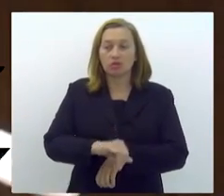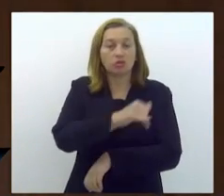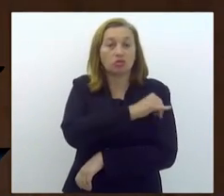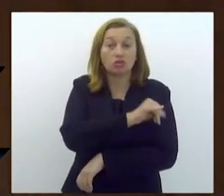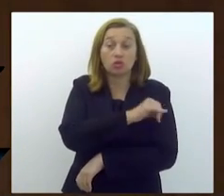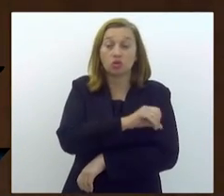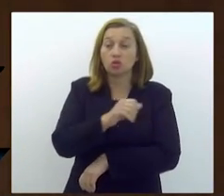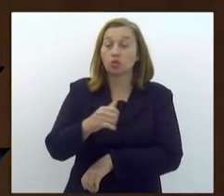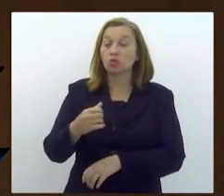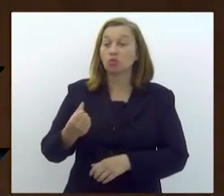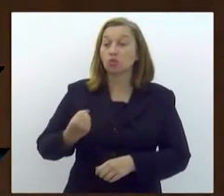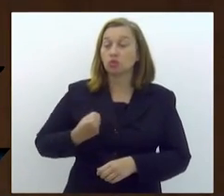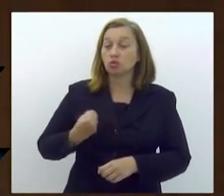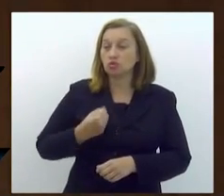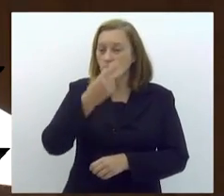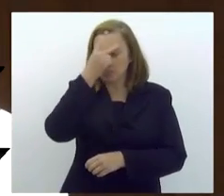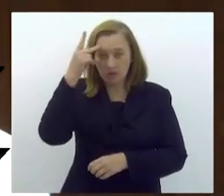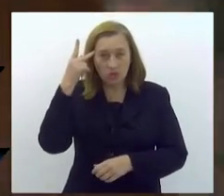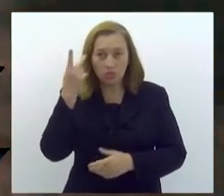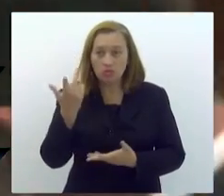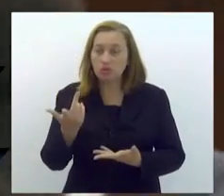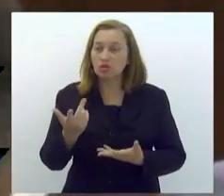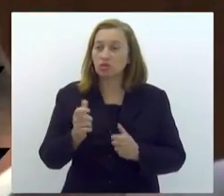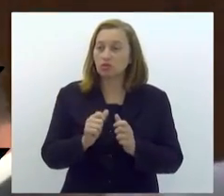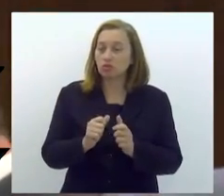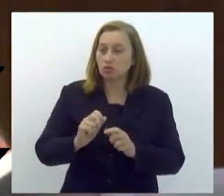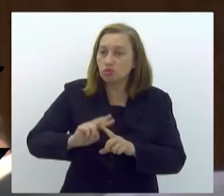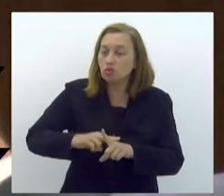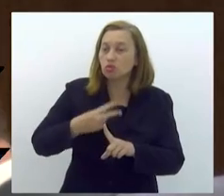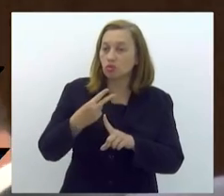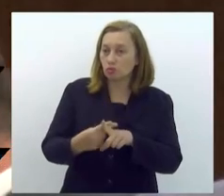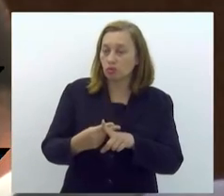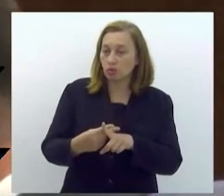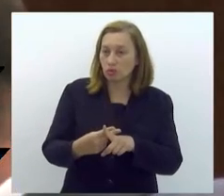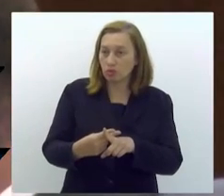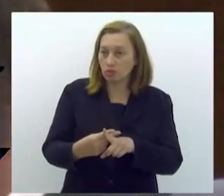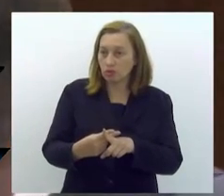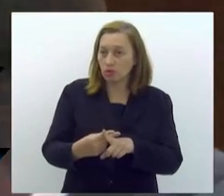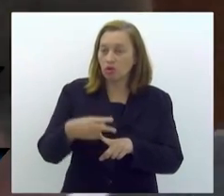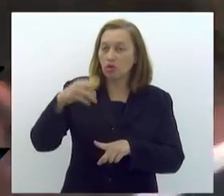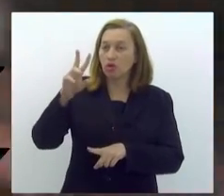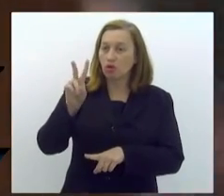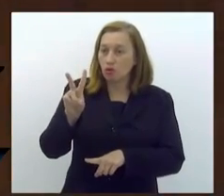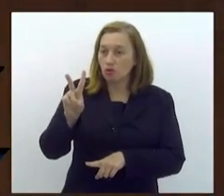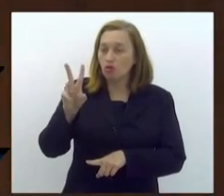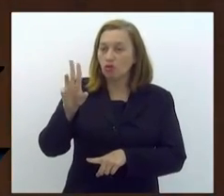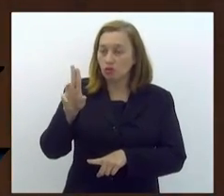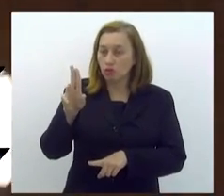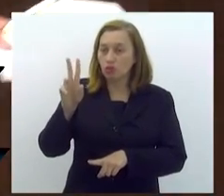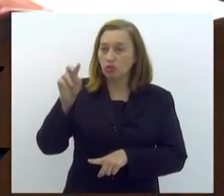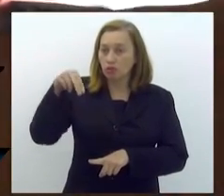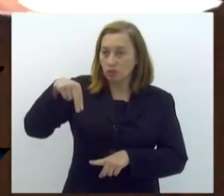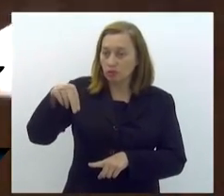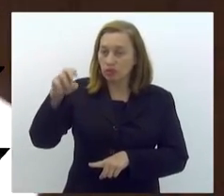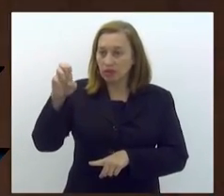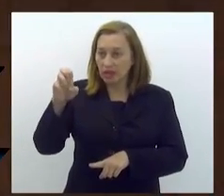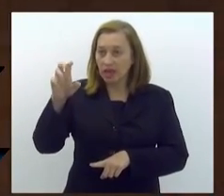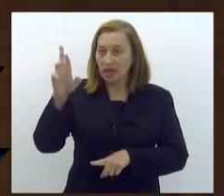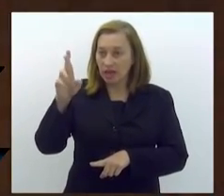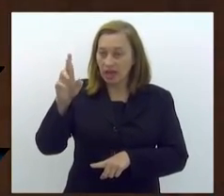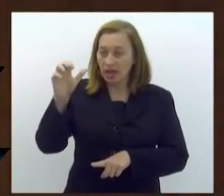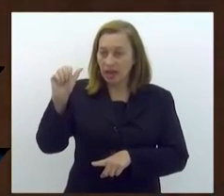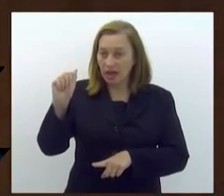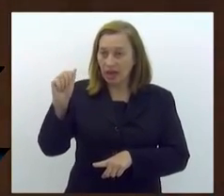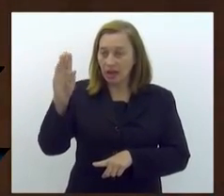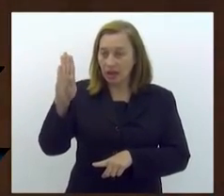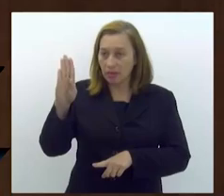vulnerabilidade é lembrando a todos que o nosso partido PL o nosso Presidente Jair bolsonaro foi o presidente